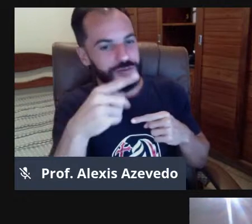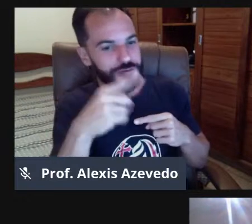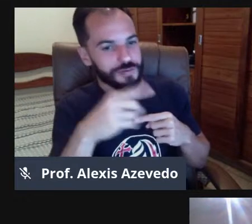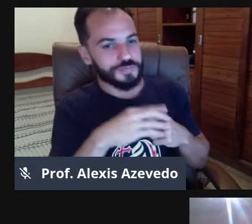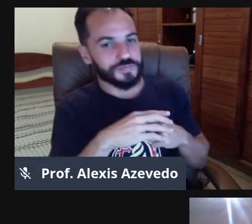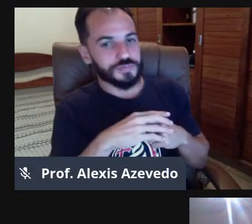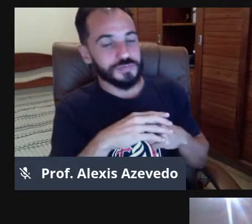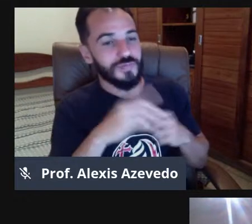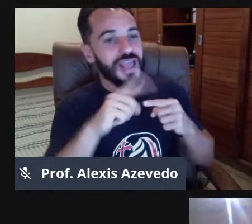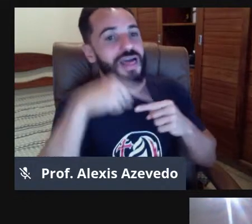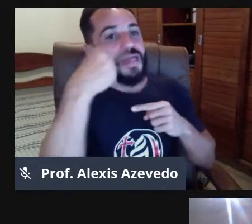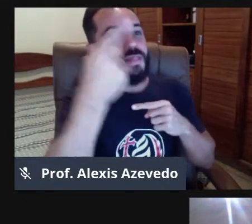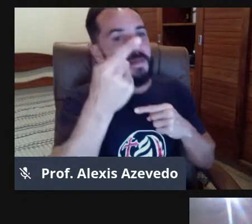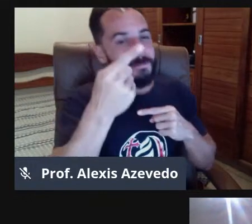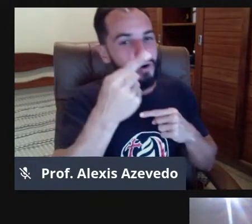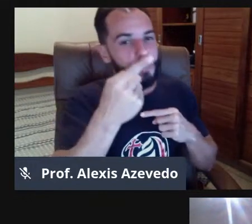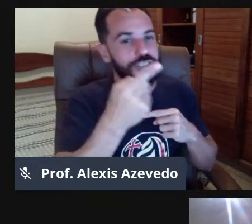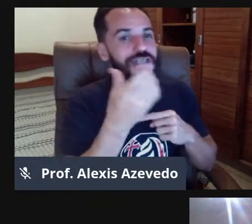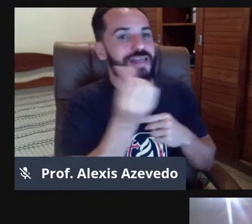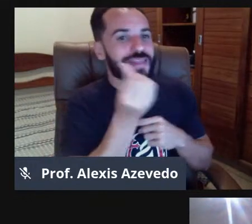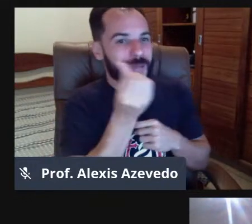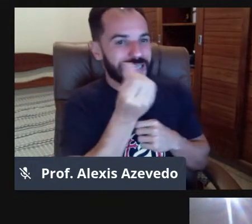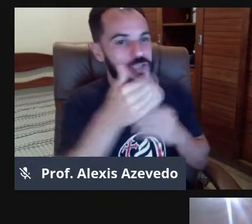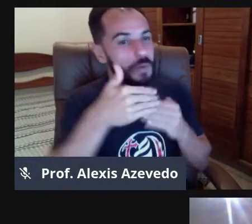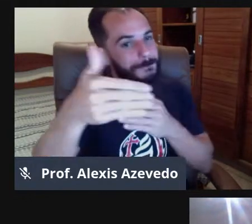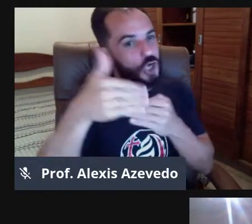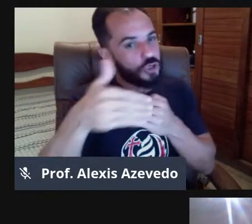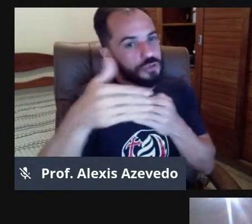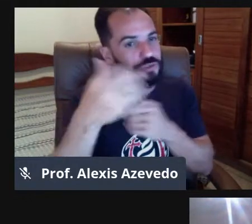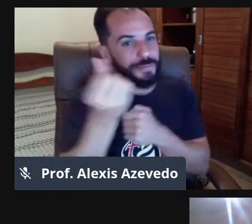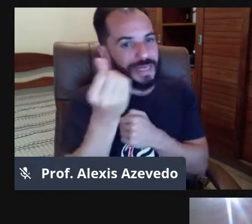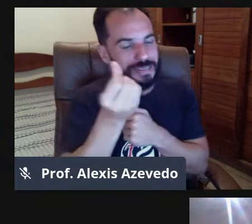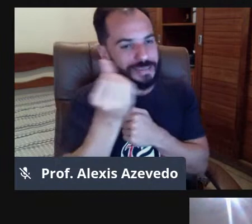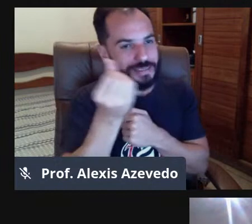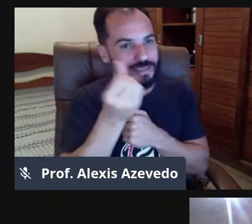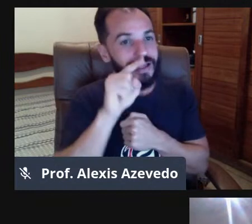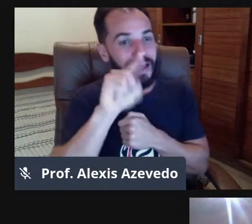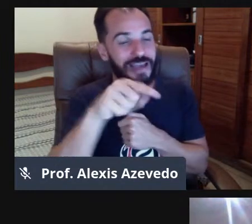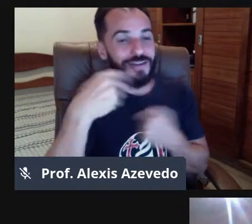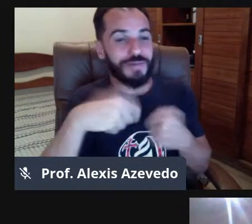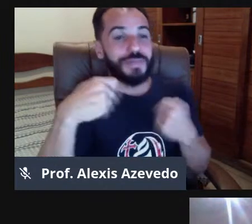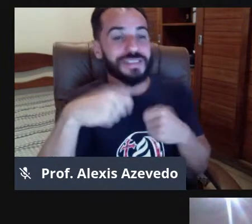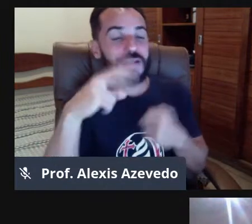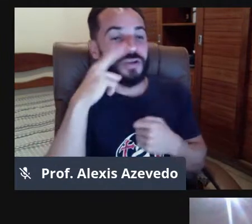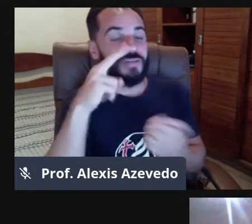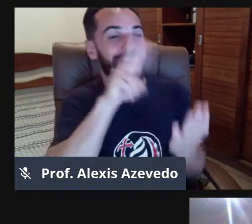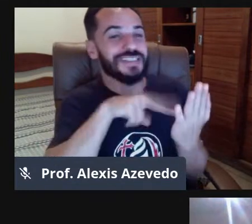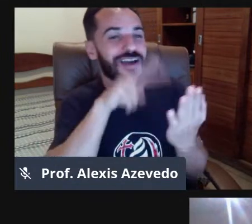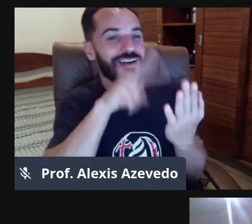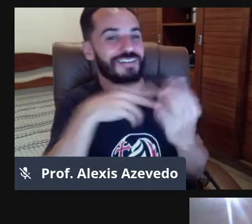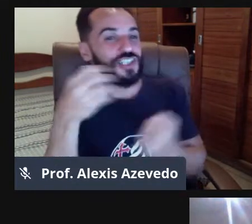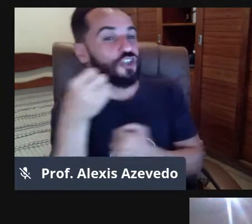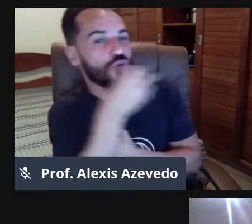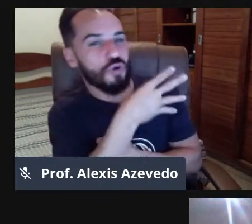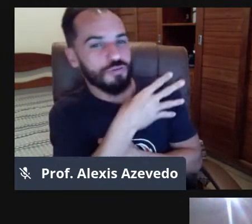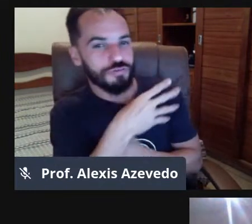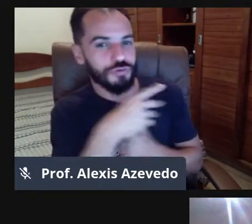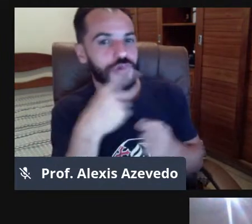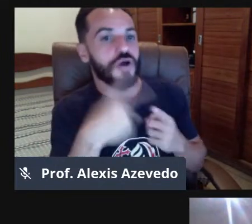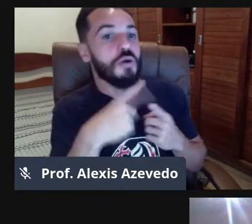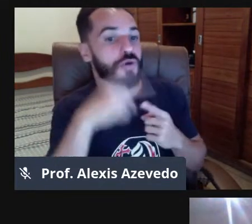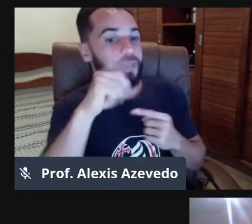a partir do próximo semestre, aí nós já vamos ter que fazer uma revisão nesse folder, porque aí a professora